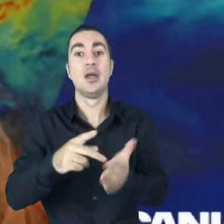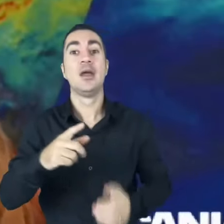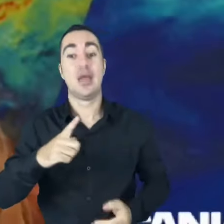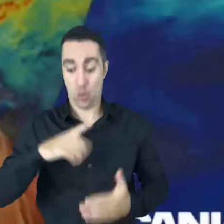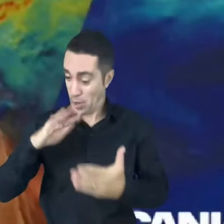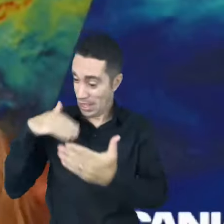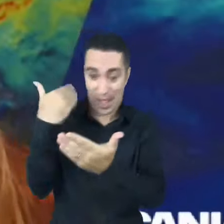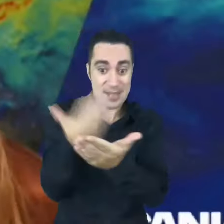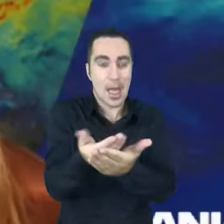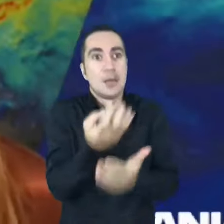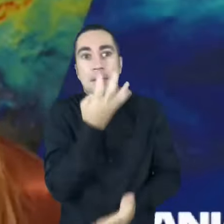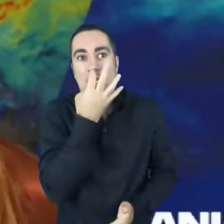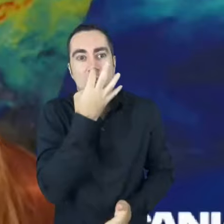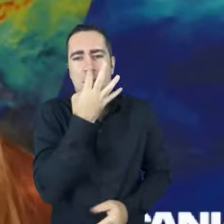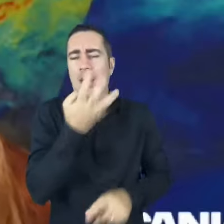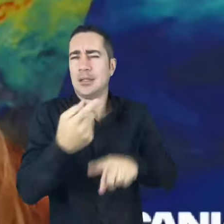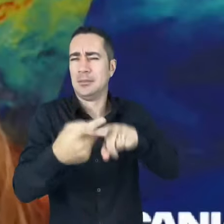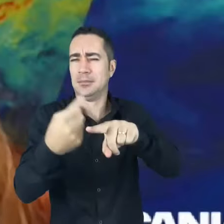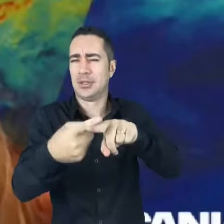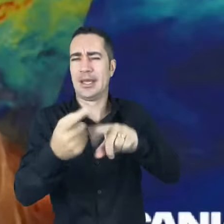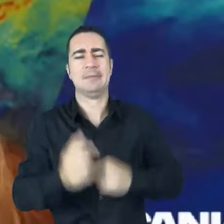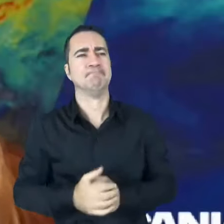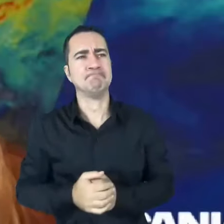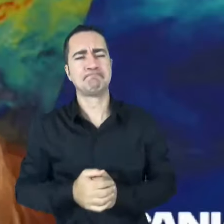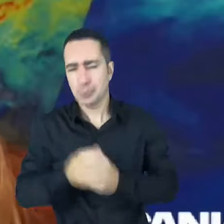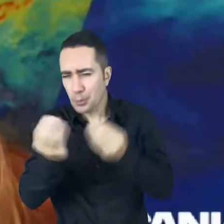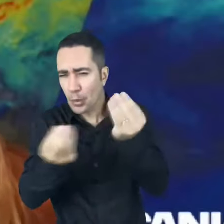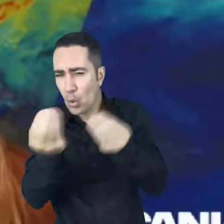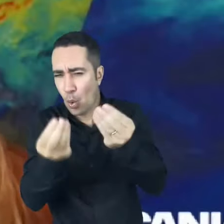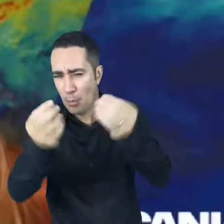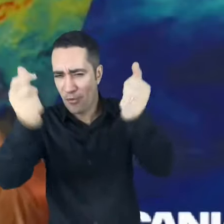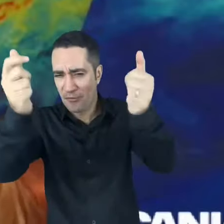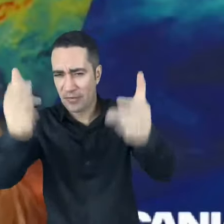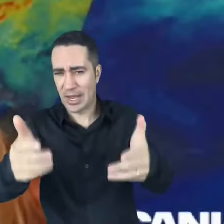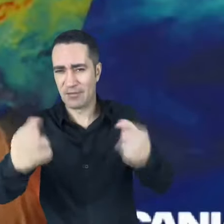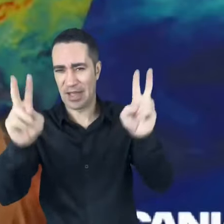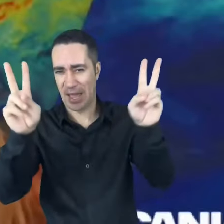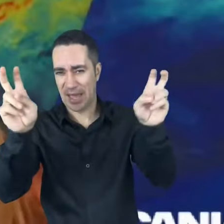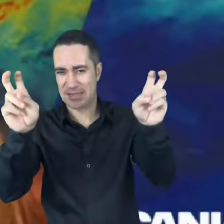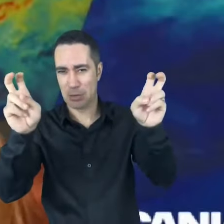impressionada como que a questão